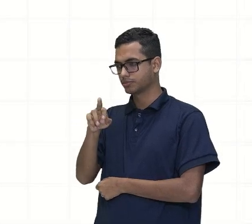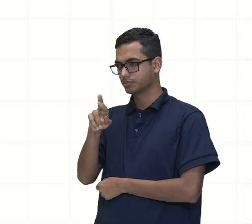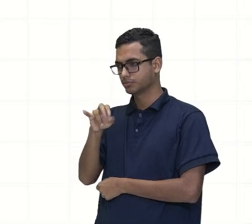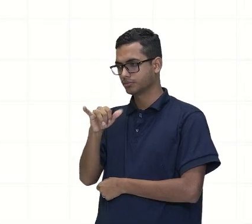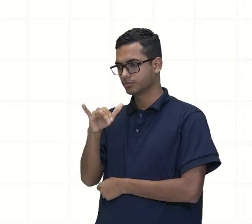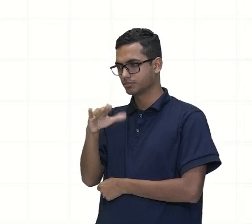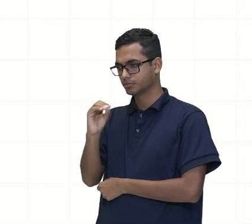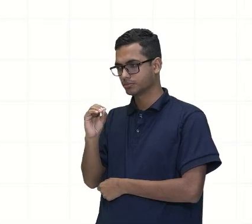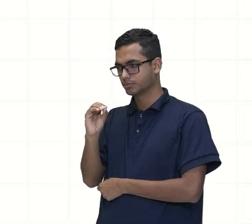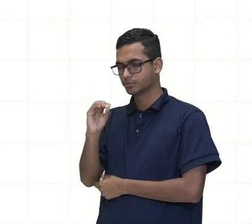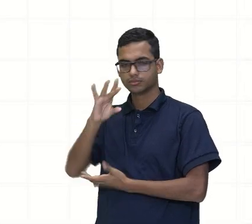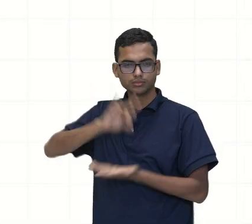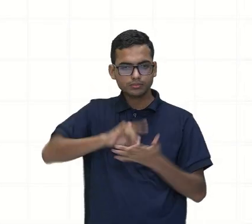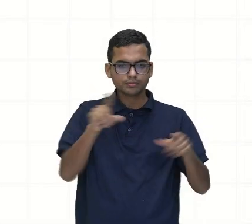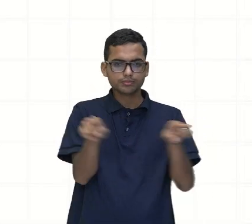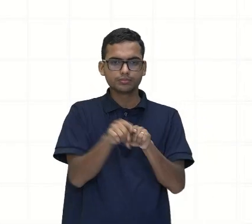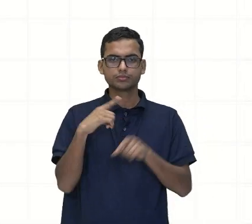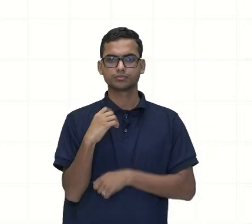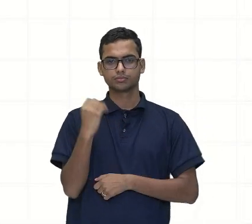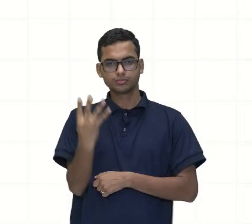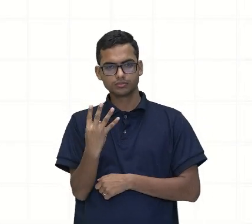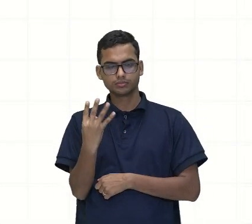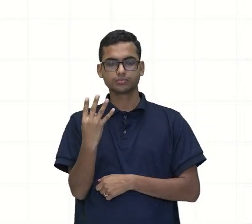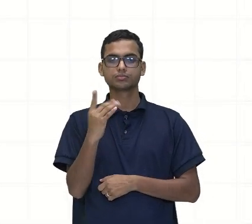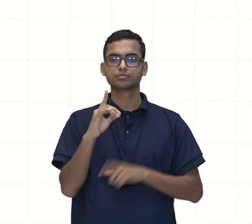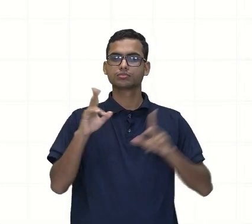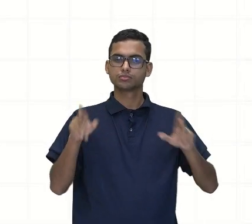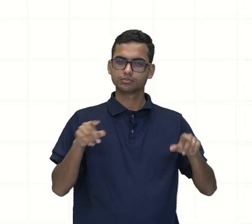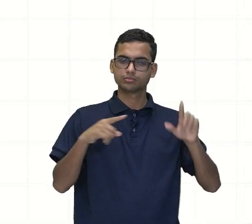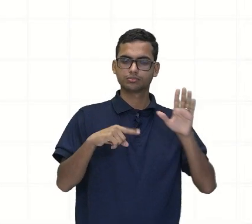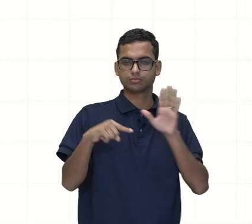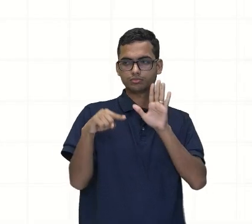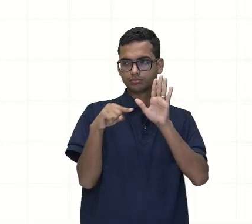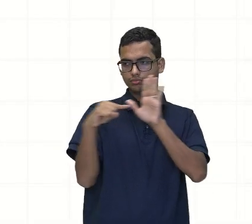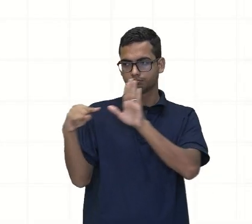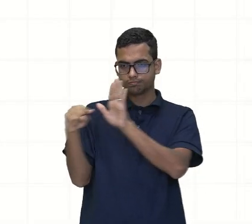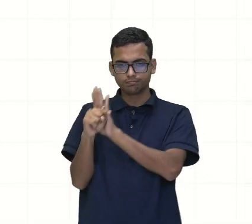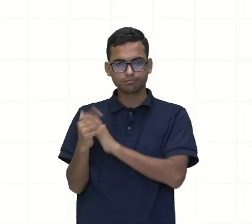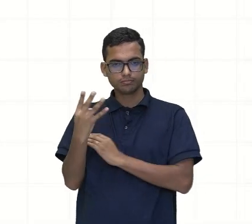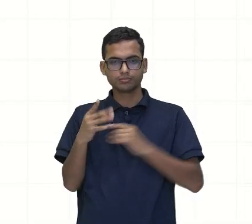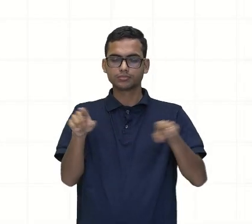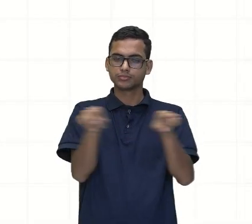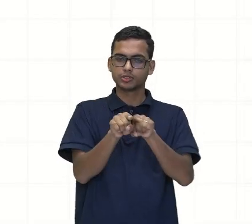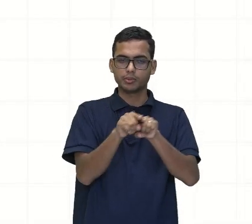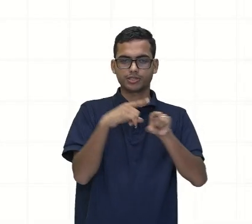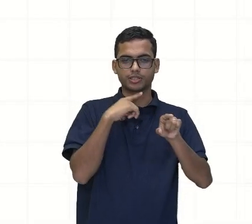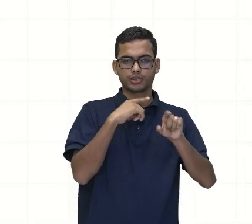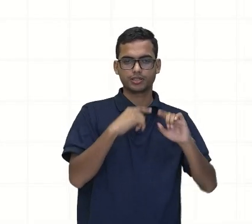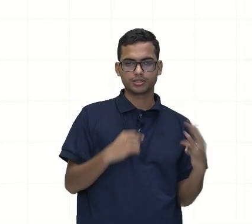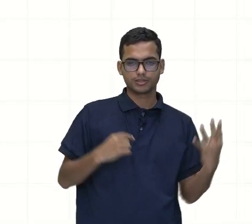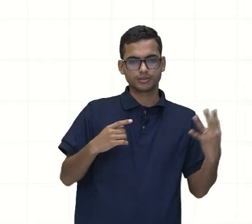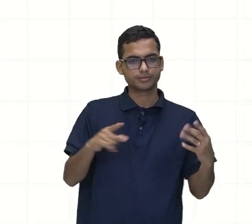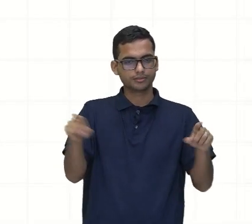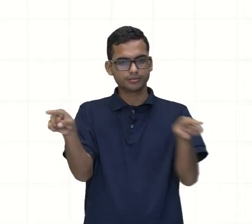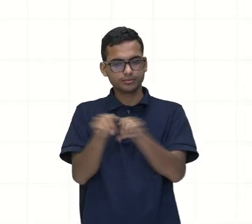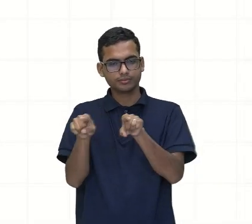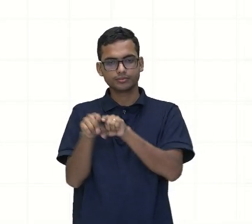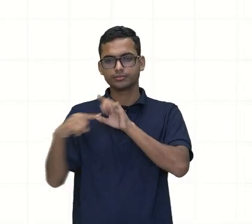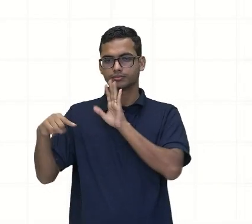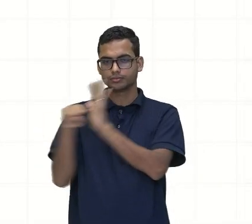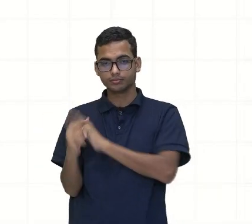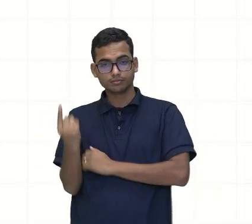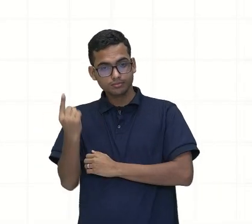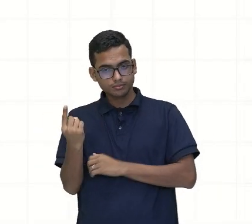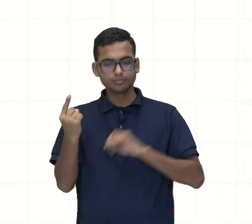menos 4 e vice-versa. O simétrico do menos 4 é 4. Agora, o simétrico do